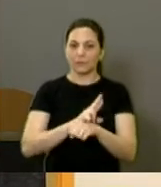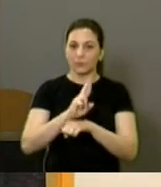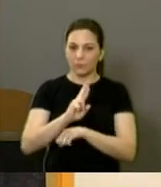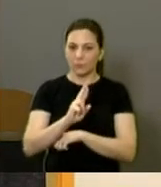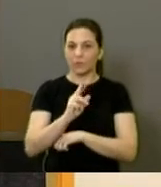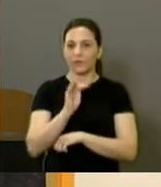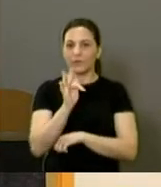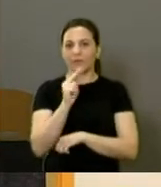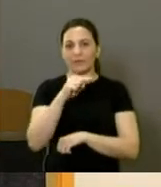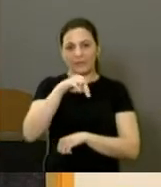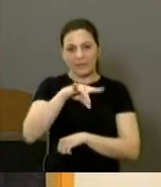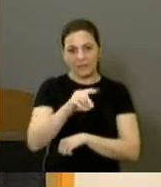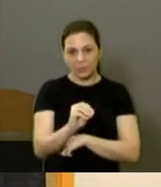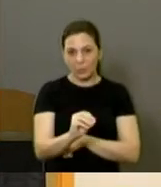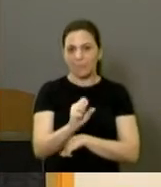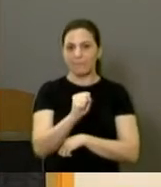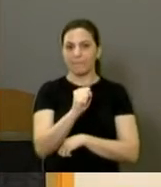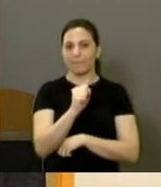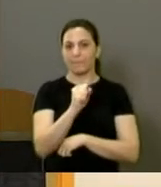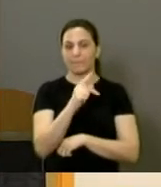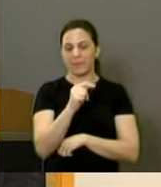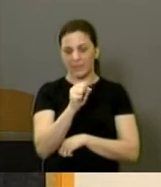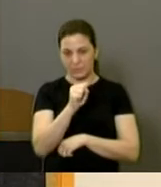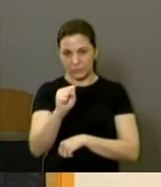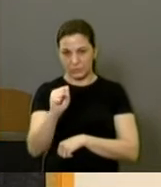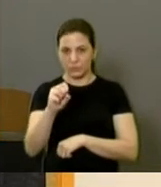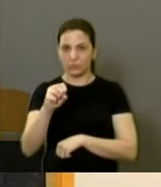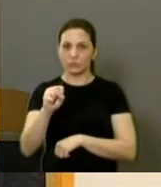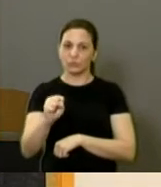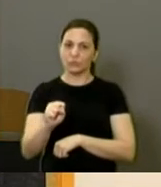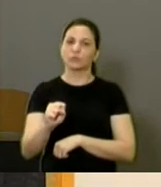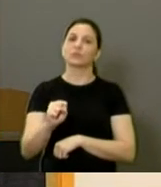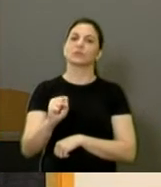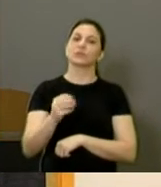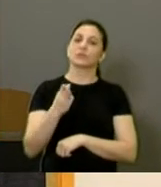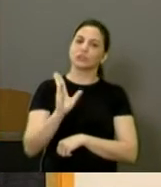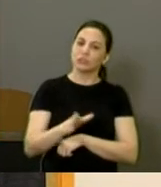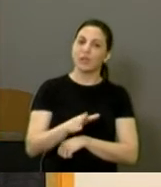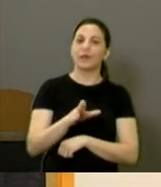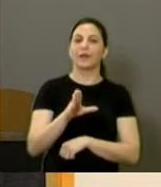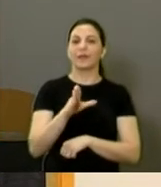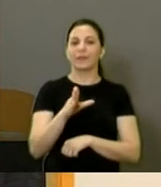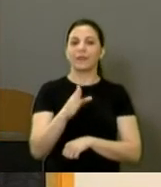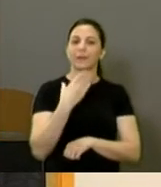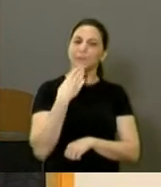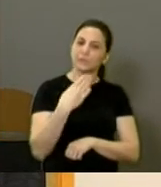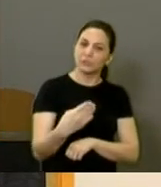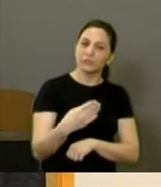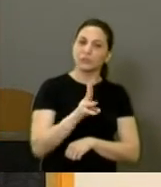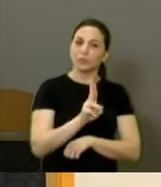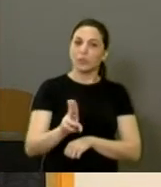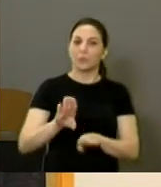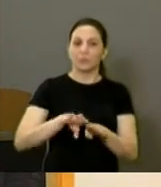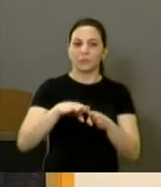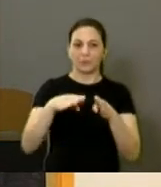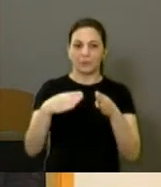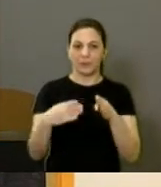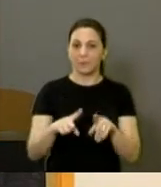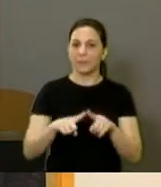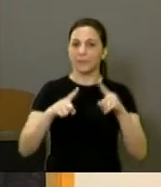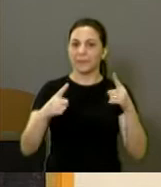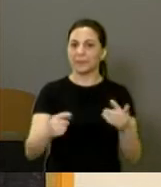Fernando Passos. O presidente já fez aqui em nome da mesa um requerimento que vai em nome da Câmara Municipal,